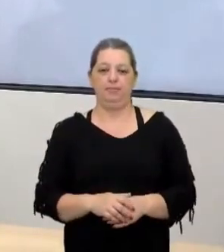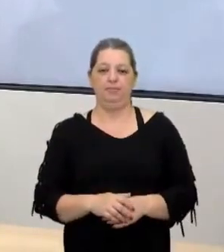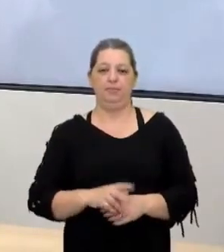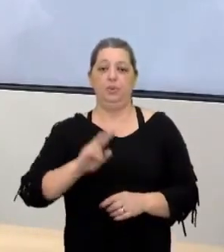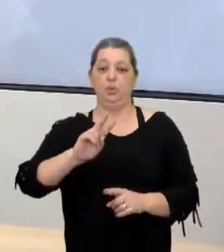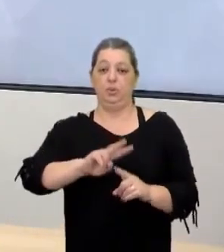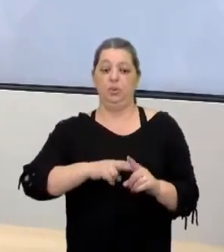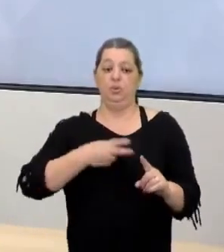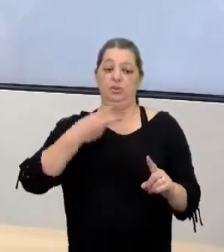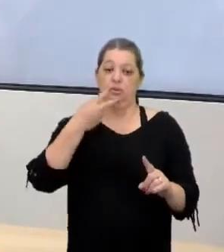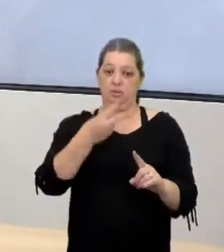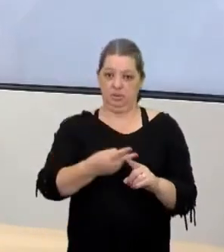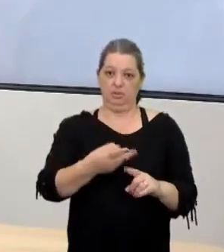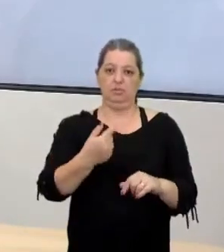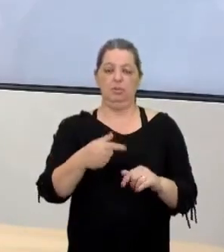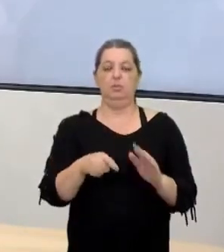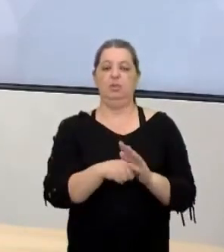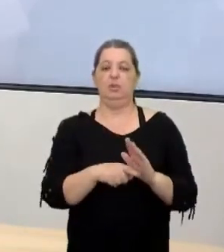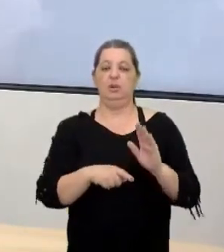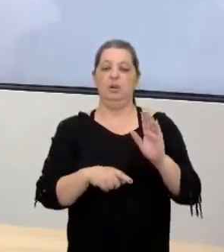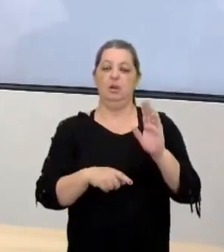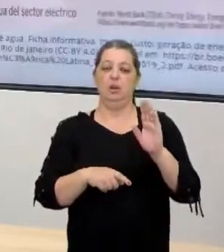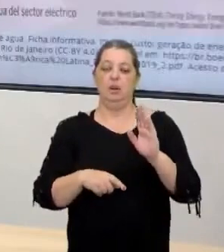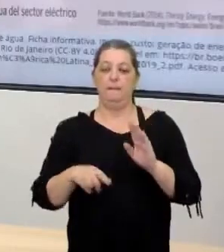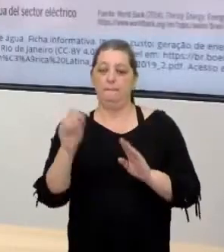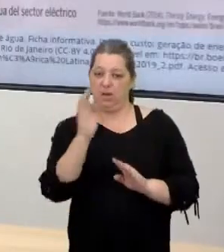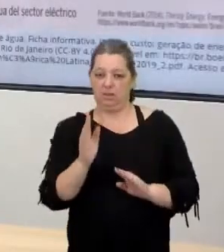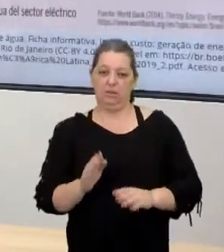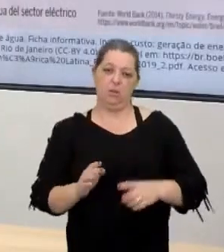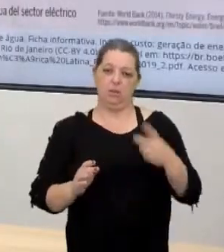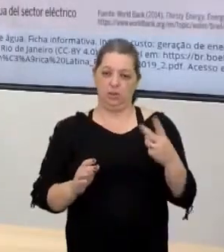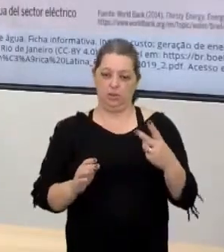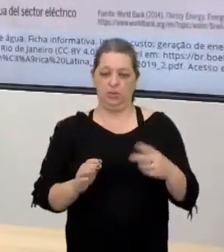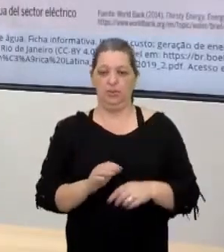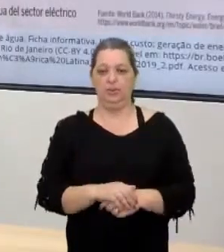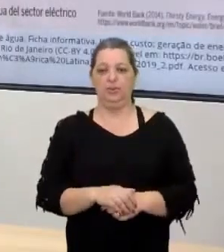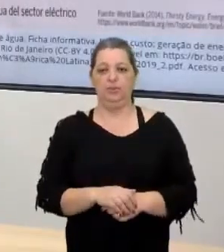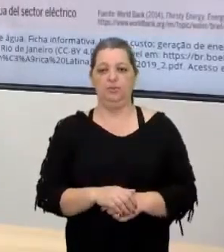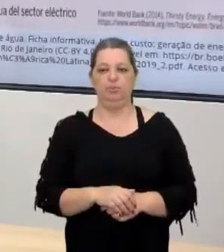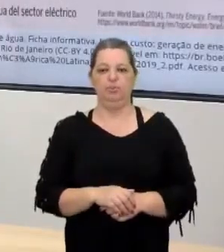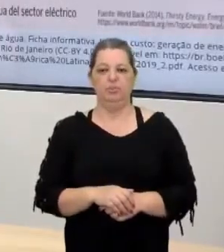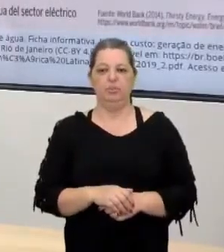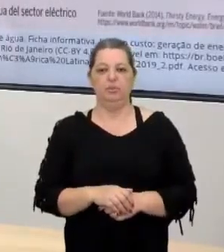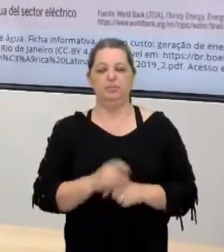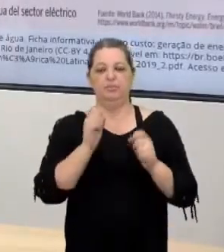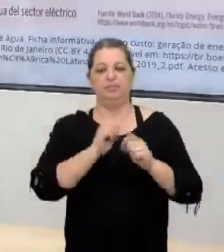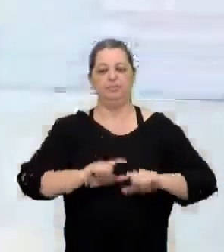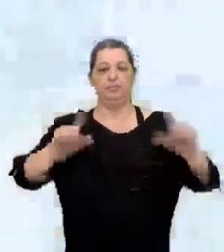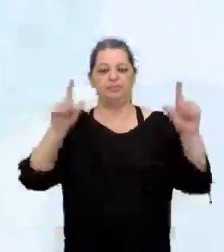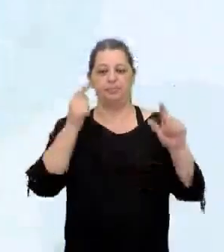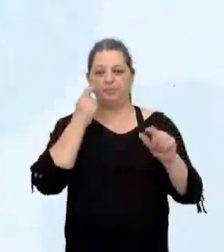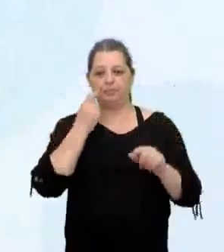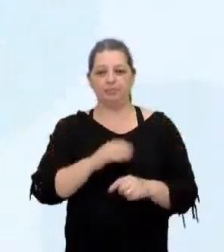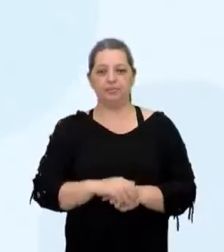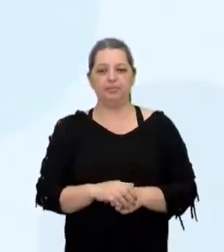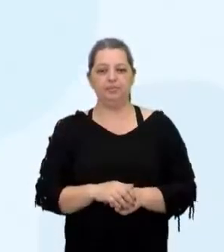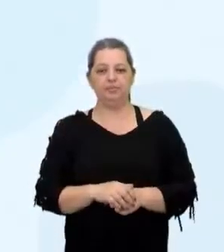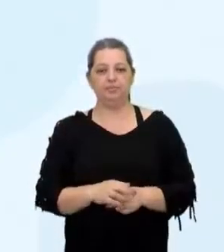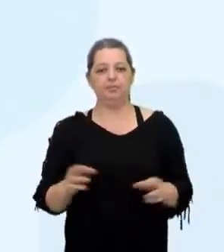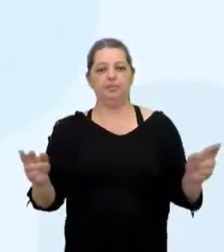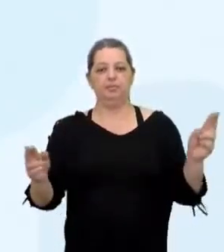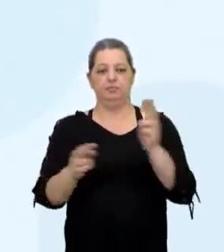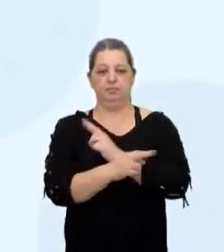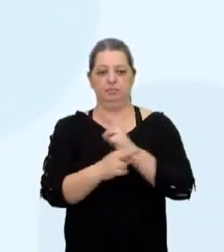ao Brasil, que é o segundo colocado. Vamos continuar aí com a aula, vamos para a próxima tela, que a gente vai ver aí